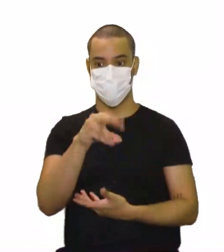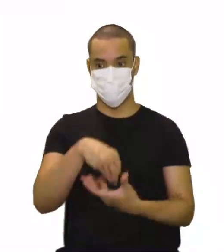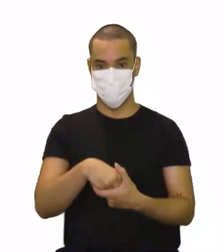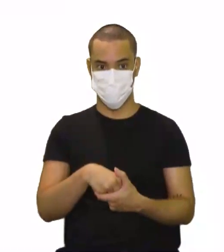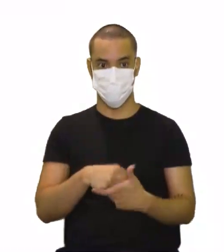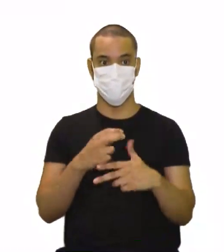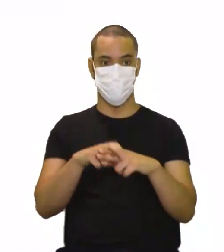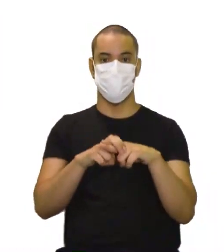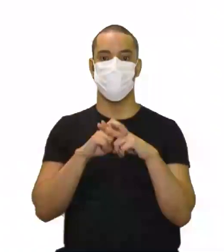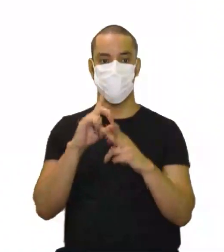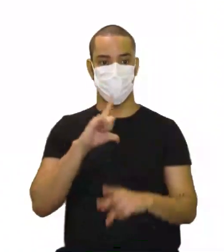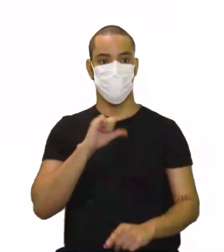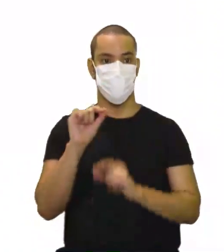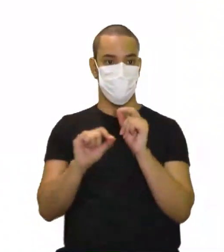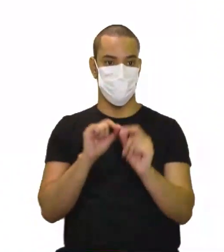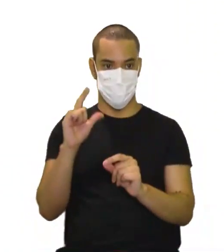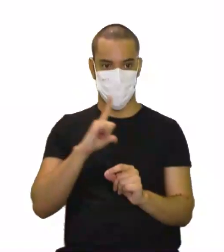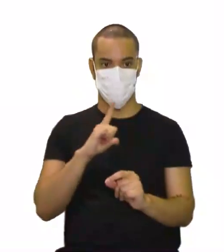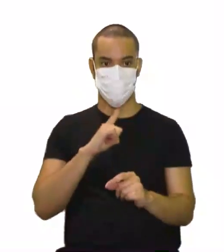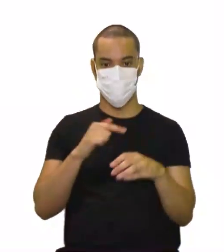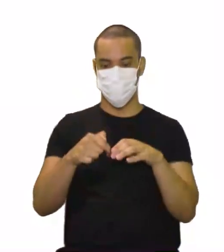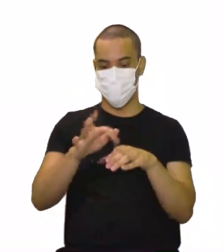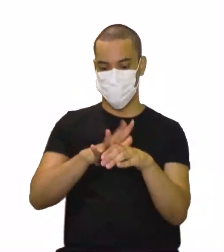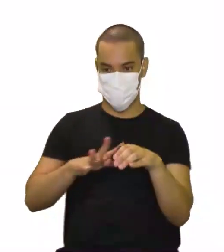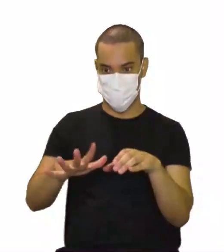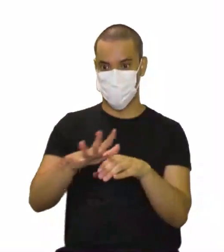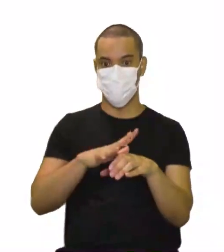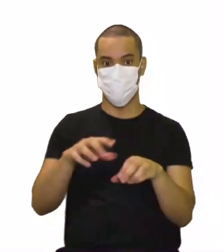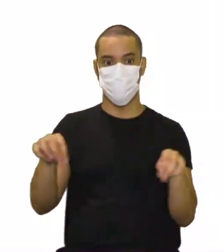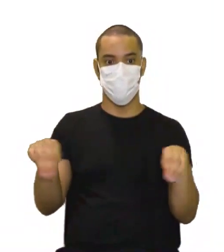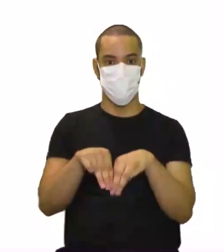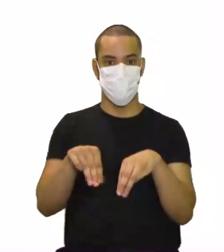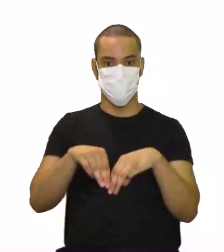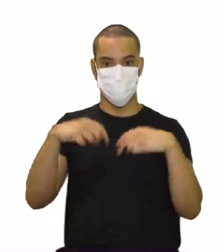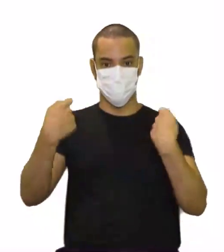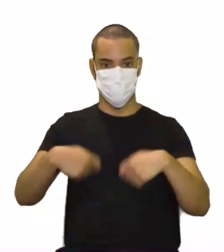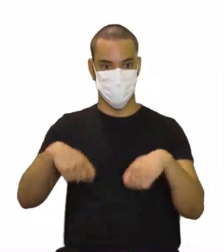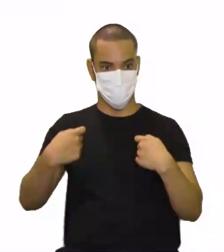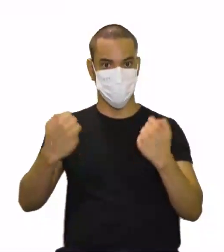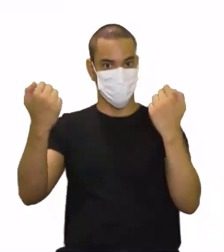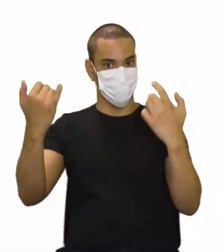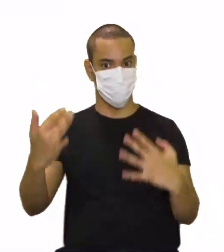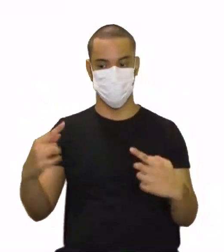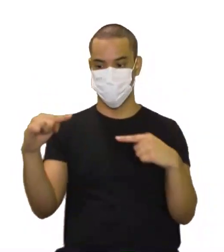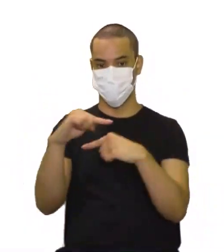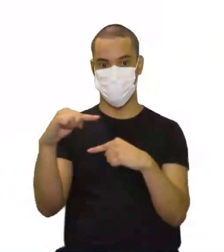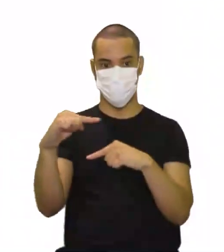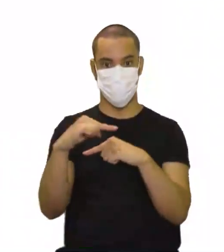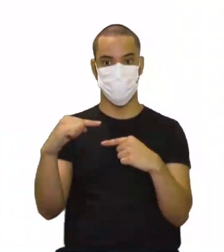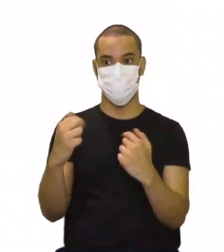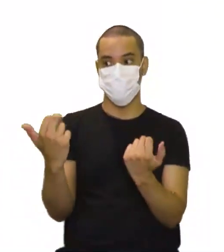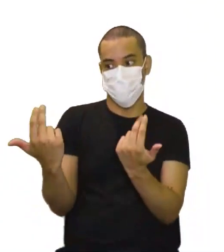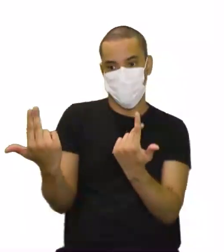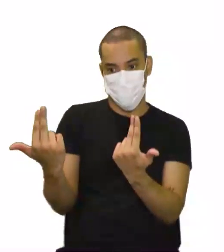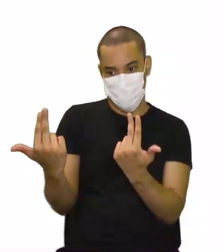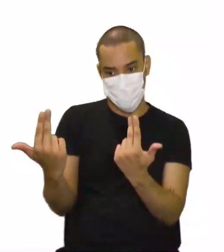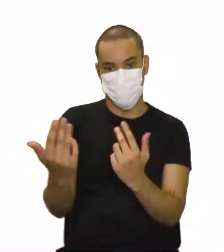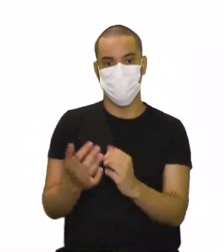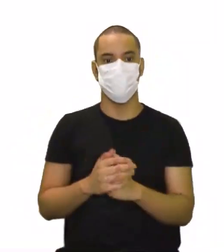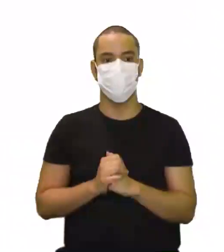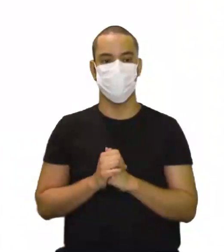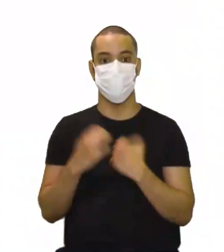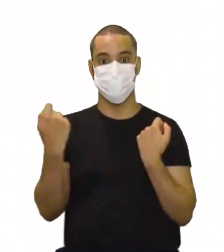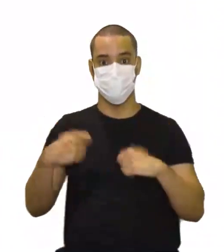que se desloca através de um campo magnético se torna polarizada, lógico, magnético uniforme, se